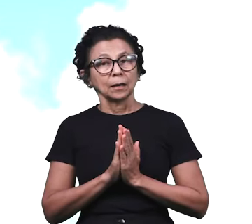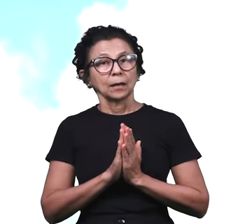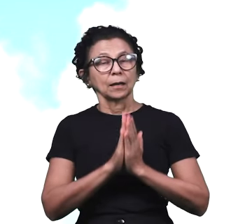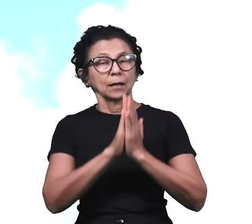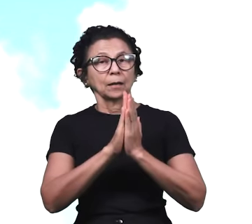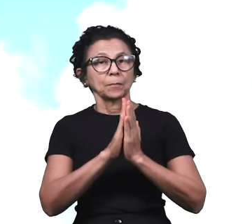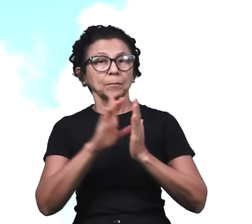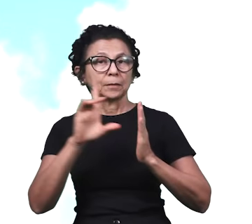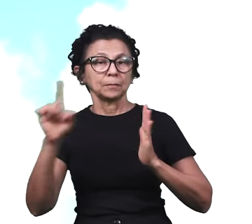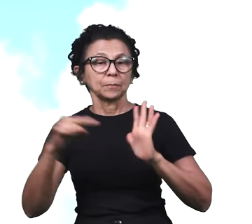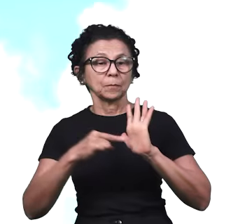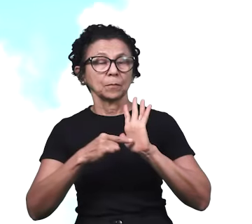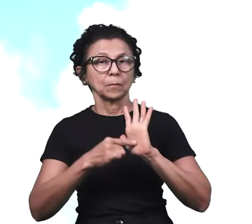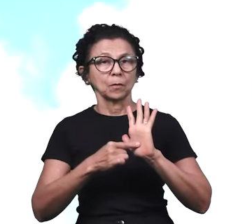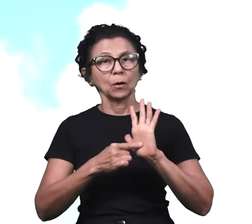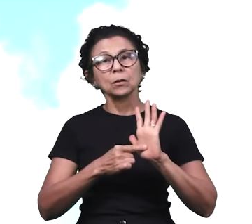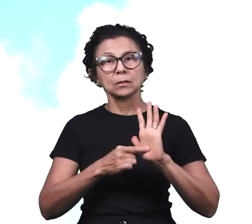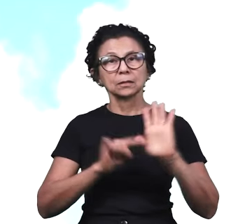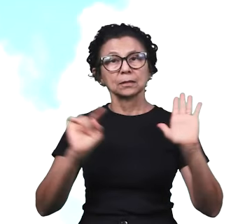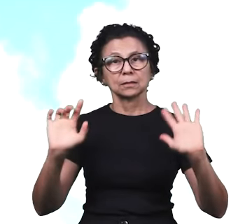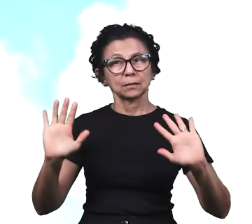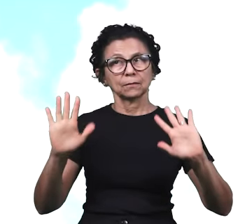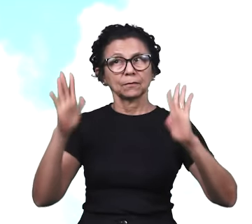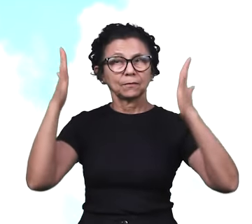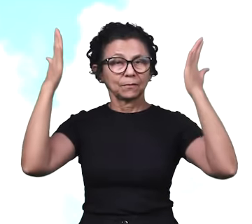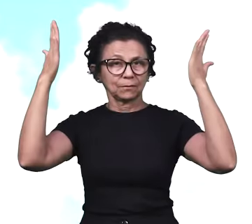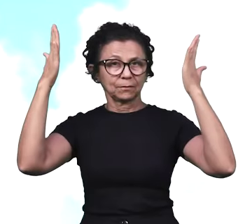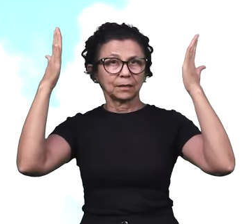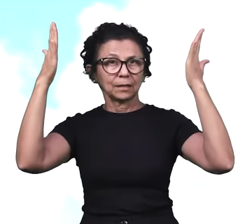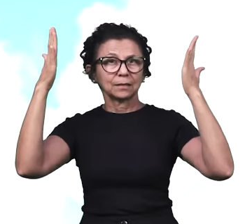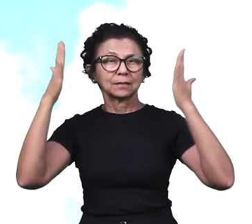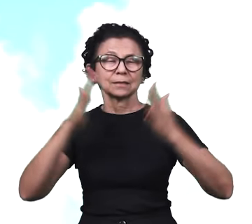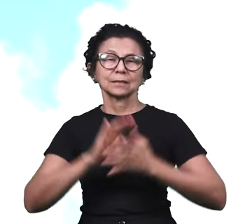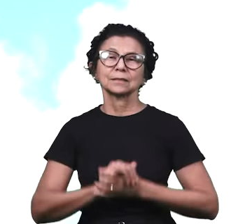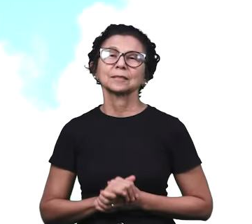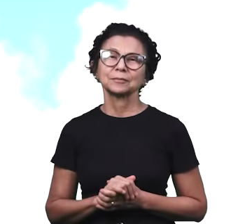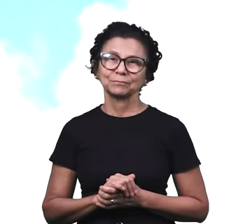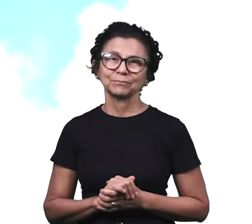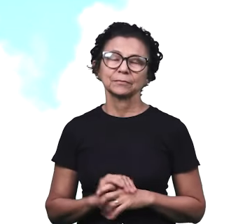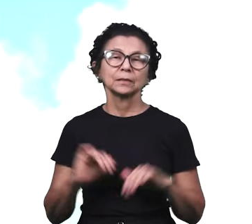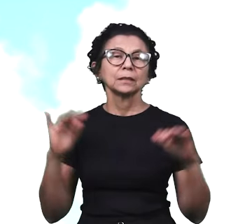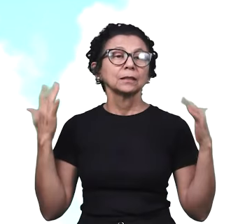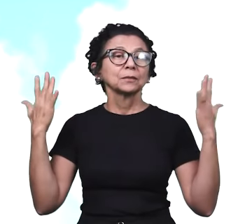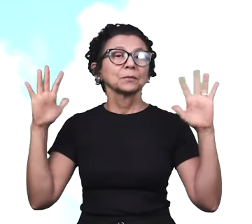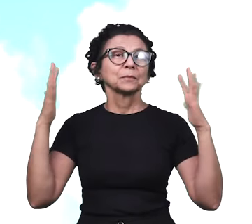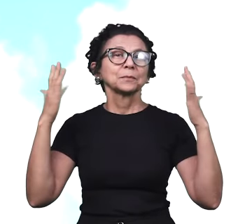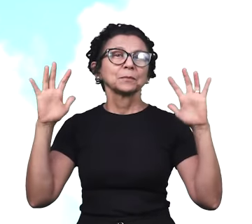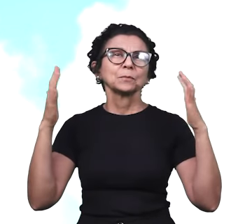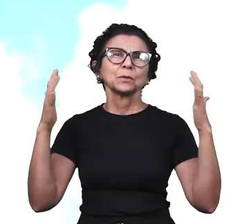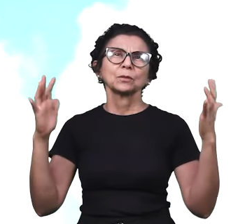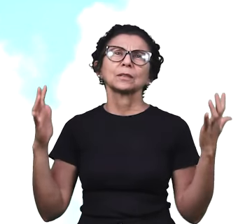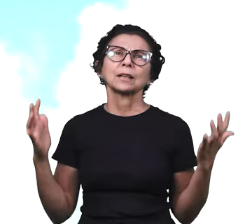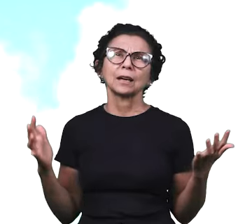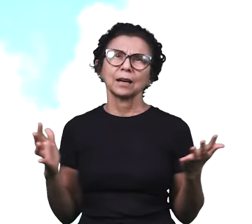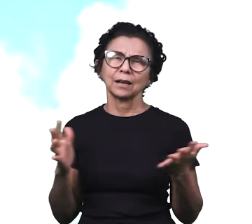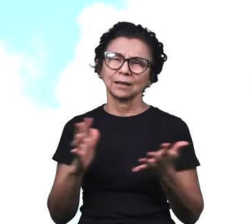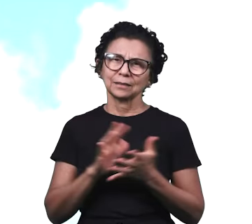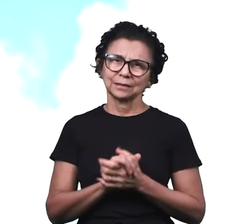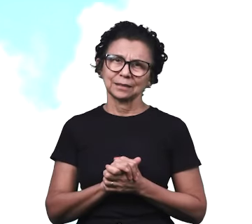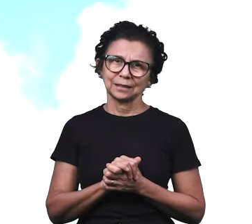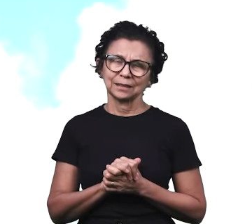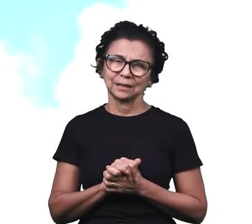essa festa, eles iam ter o que comemorar, por causa de uma palavra muito